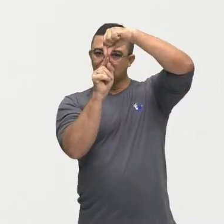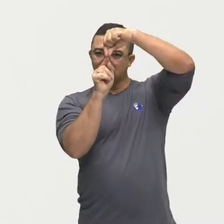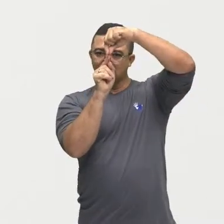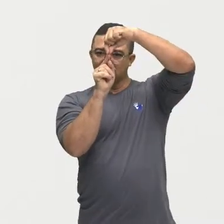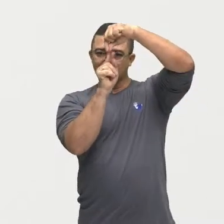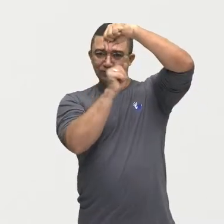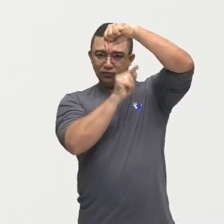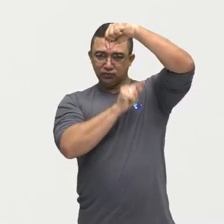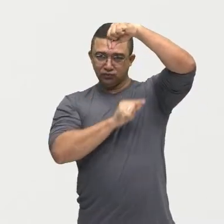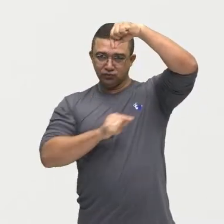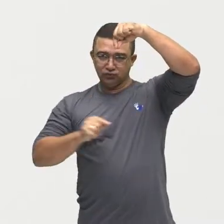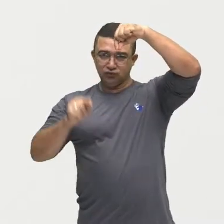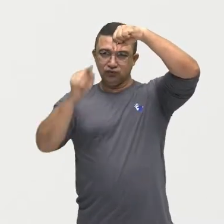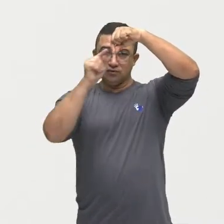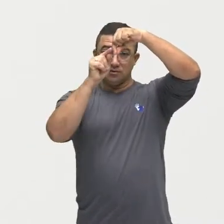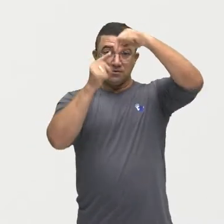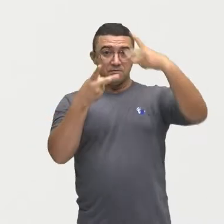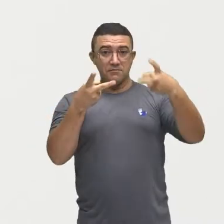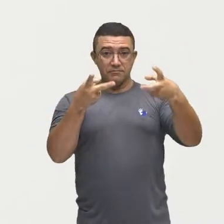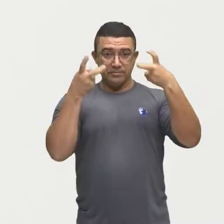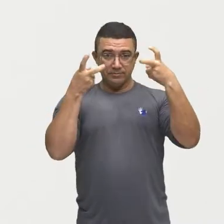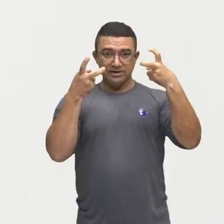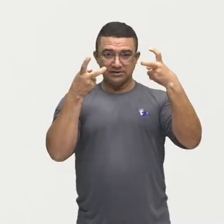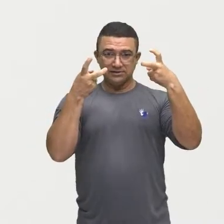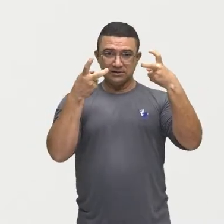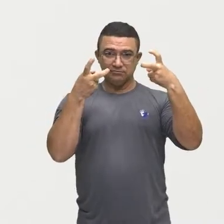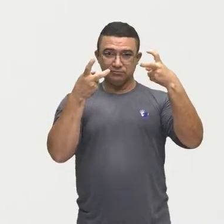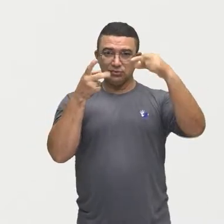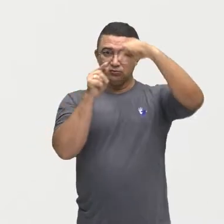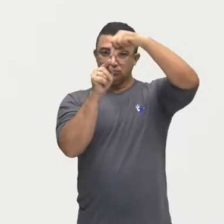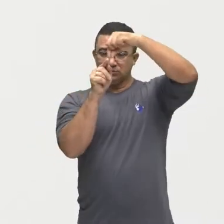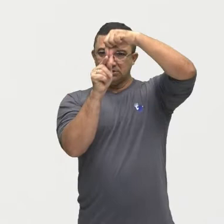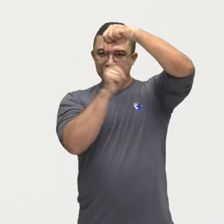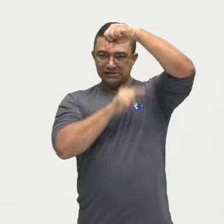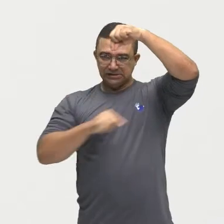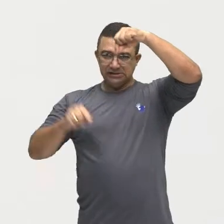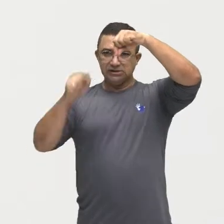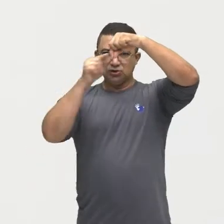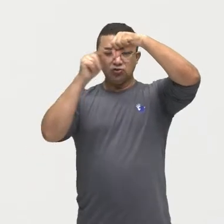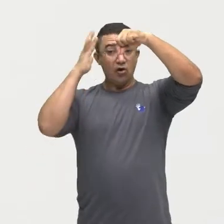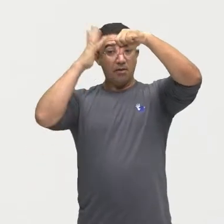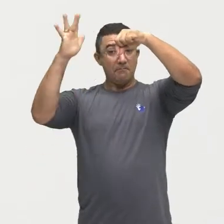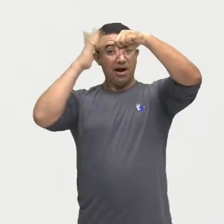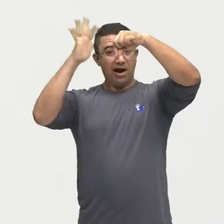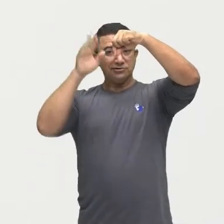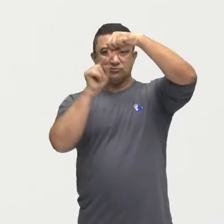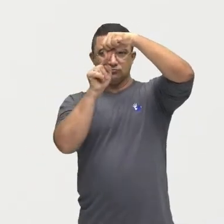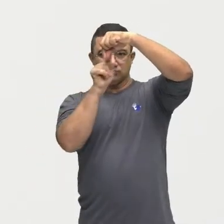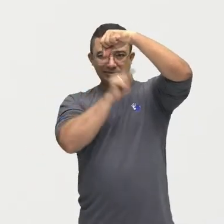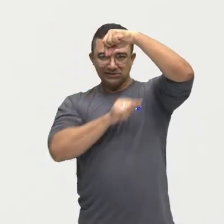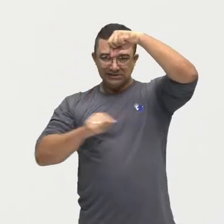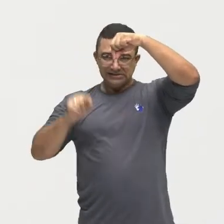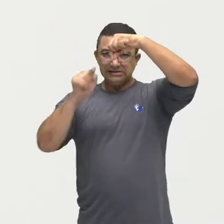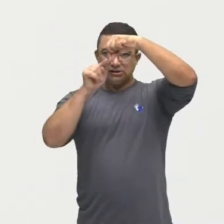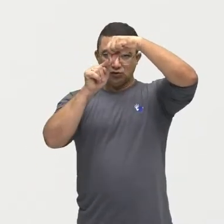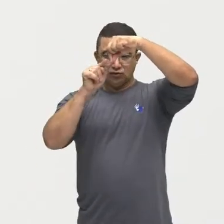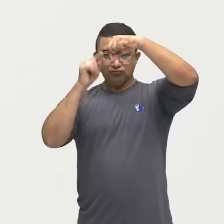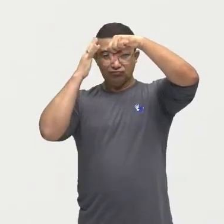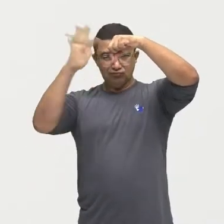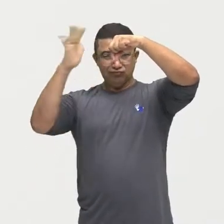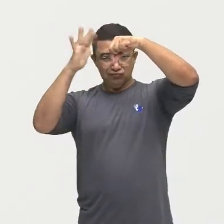gente observa na imagem ao lado. Então, esses círculos são círculos imaginários, tá bom, gente? E no